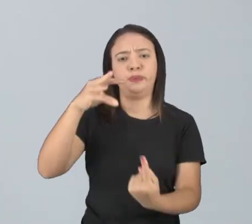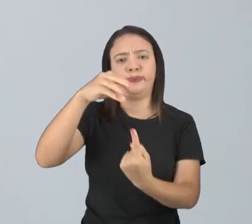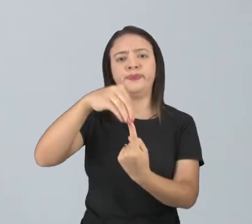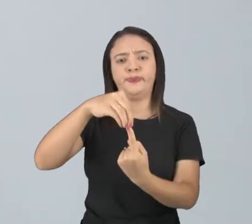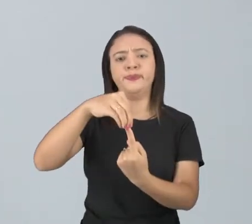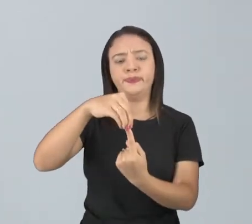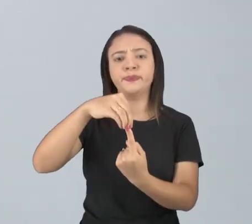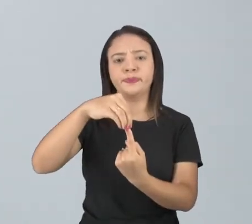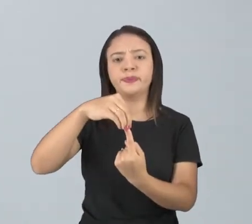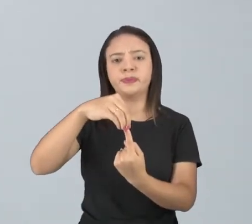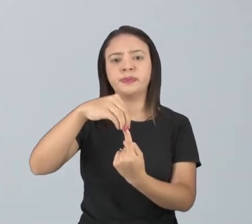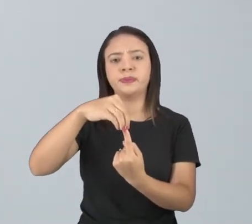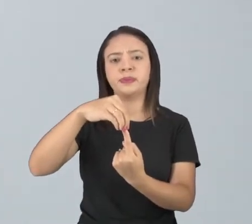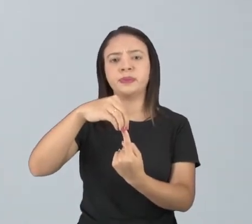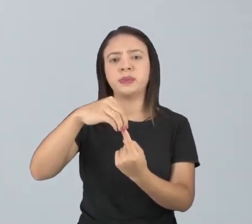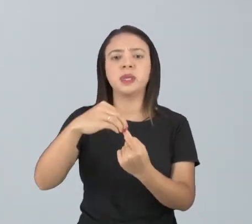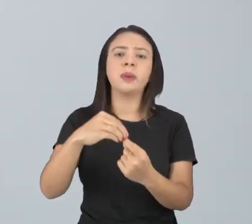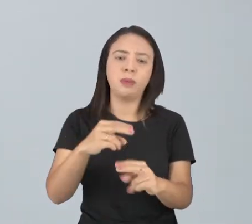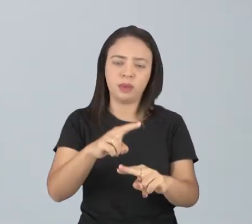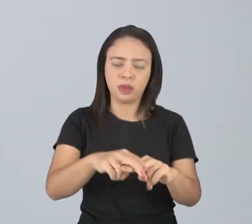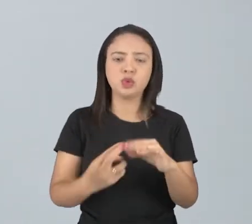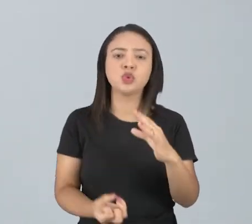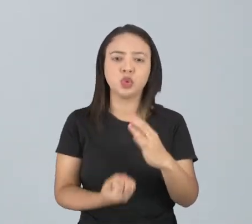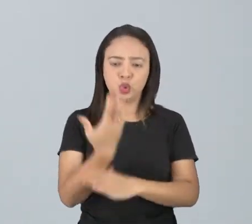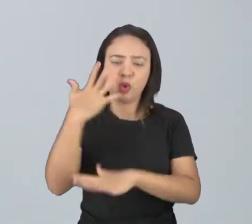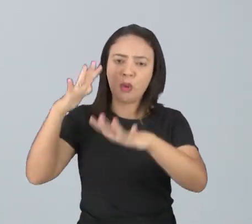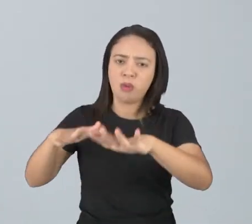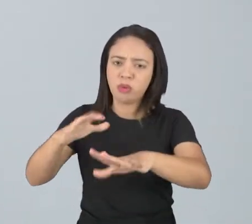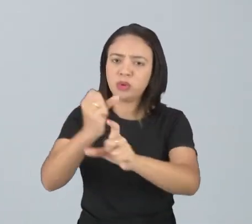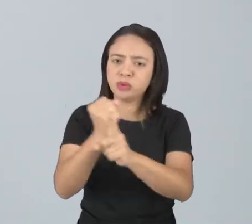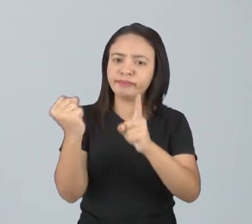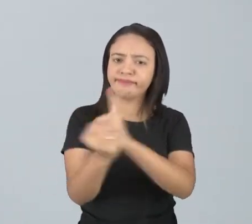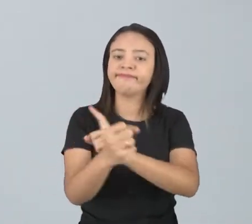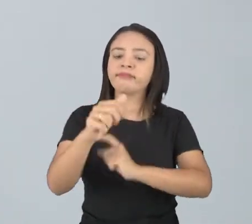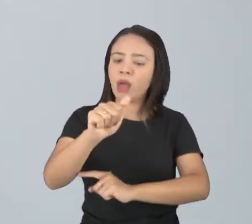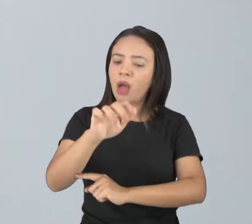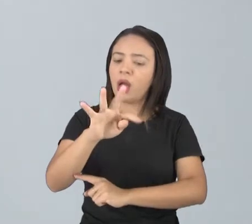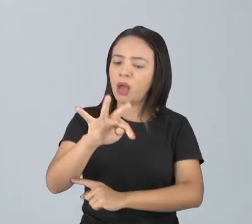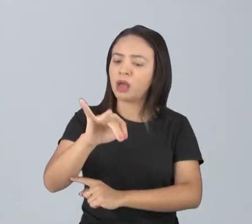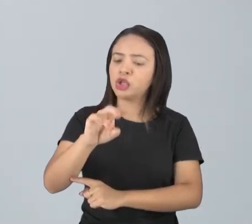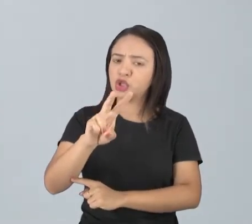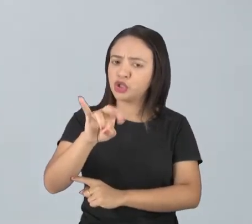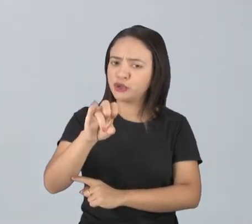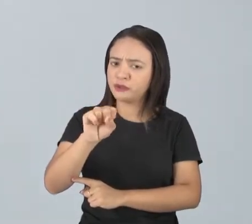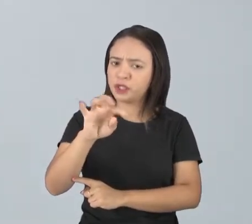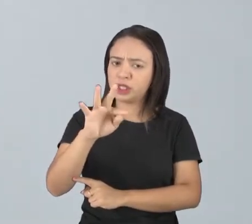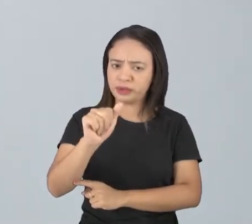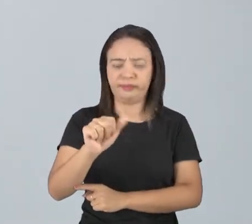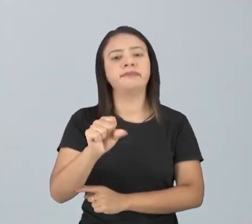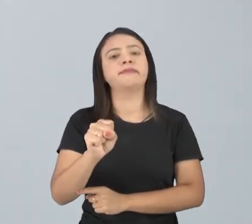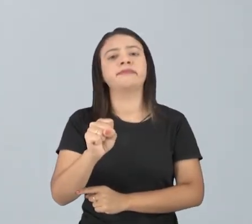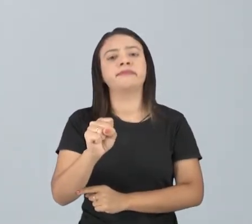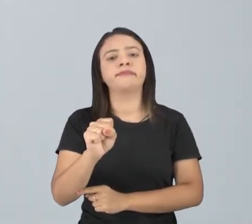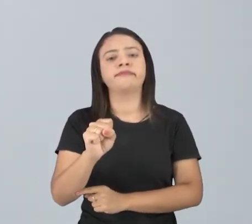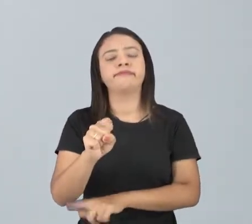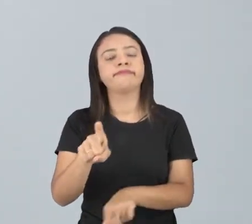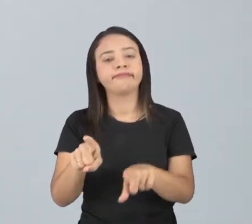é basicamente o que constitui esses movimentos sociais, são ativistas, certo? E pelos